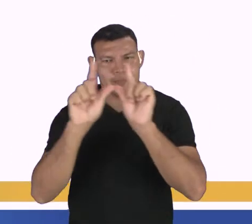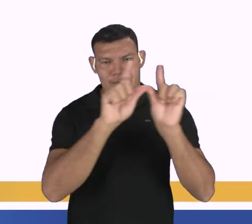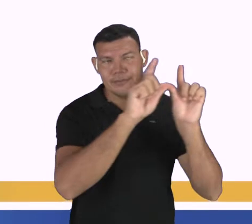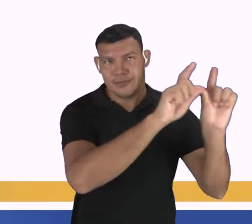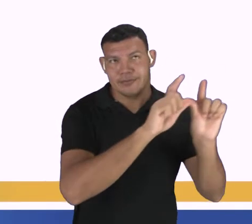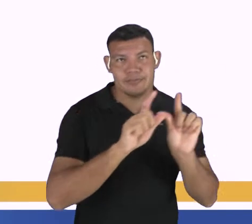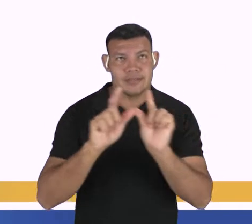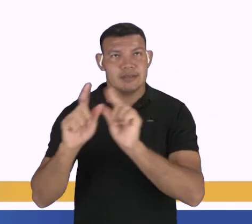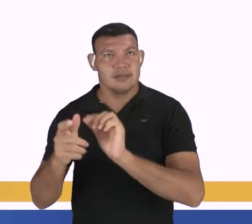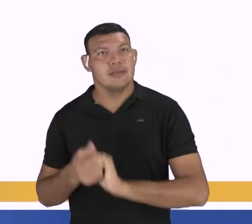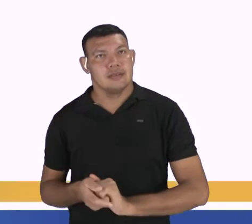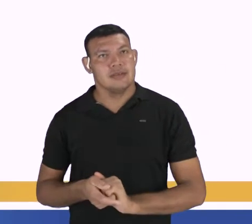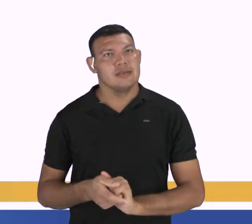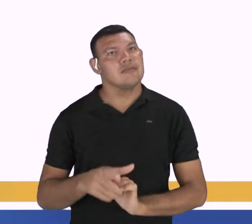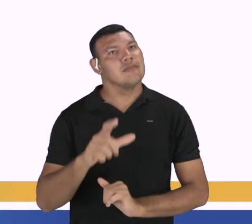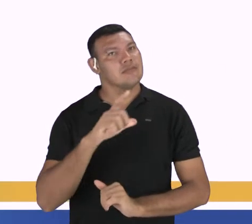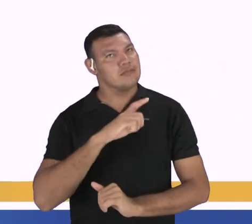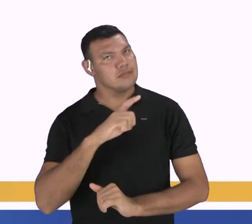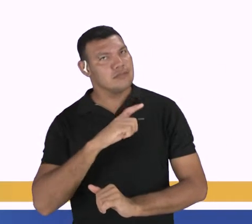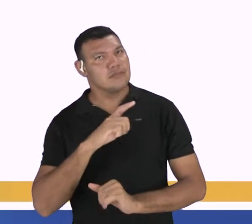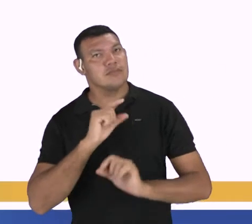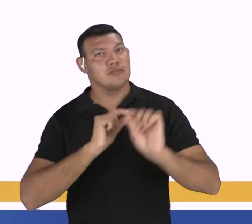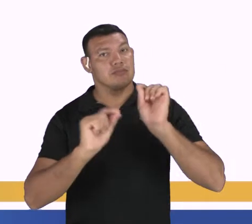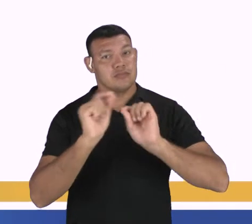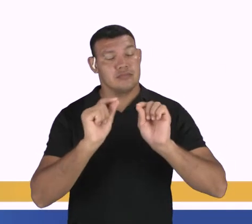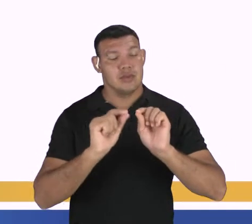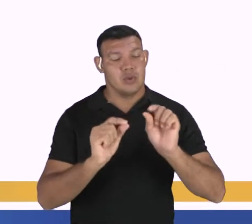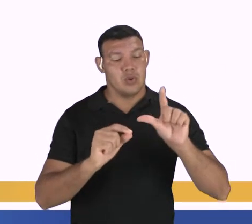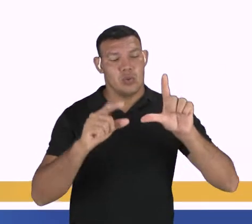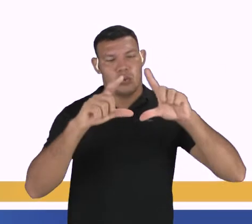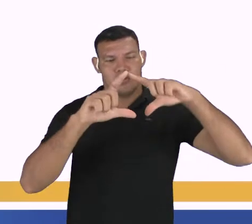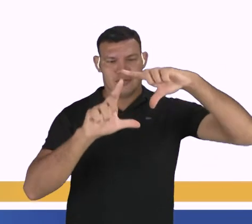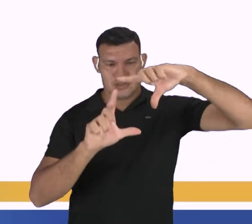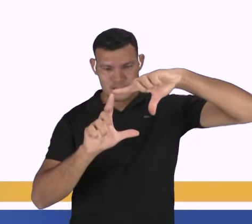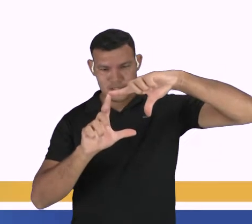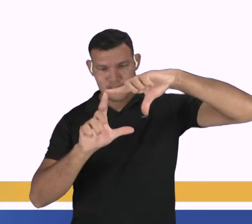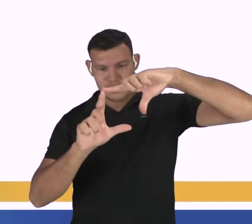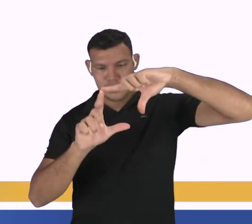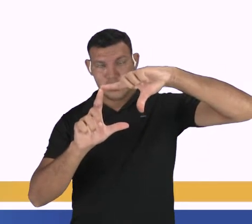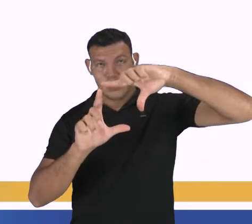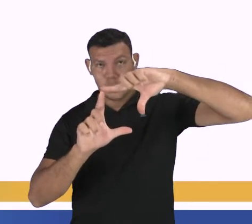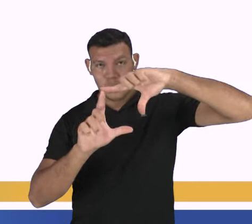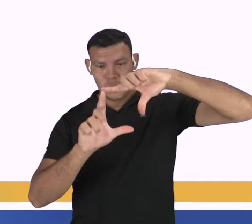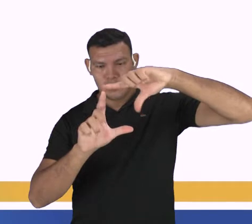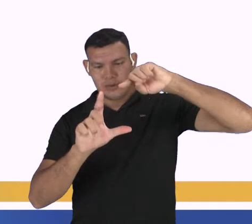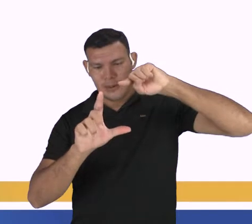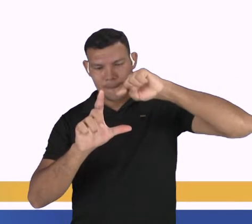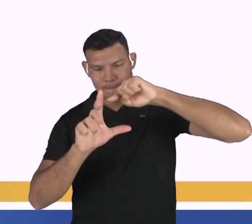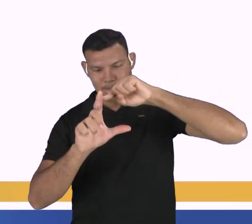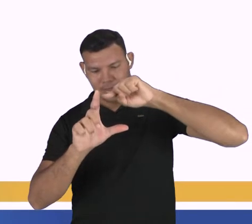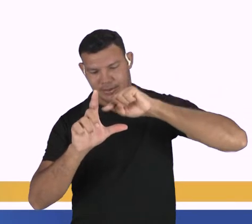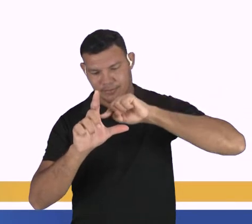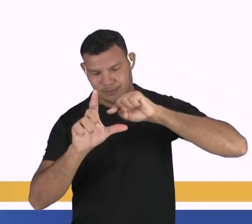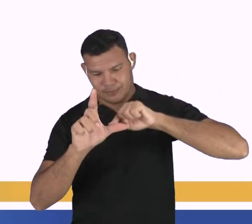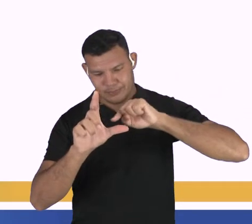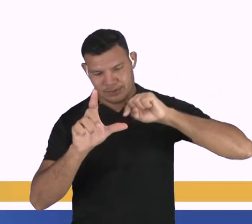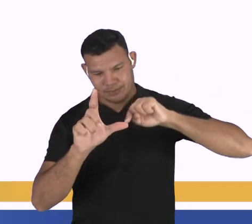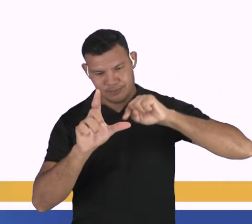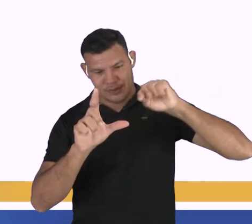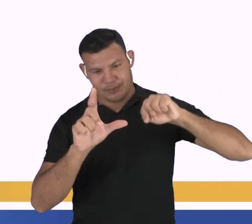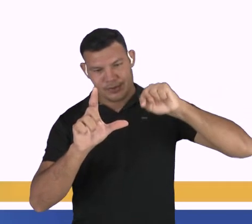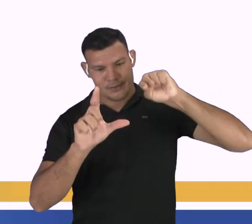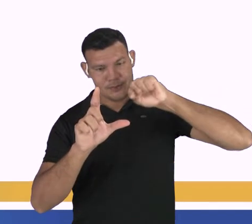que os 4 ângulos internos de um quadrado medem, né, 90 graus. E uma diagonal